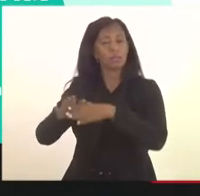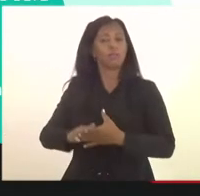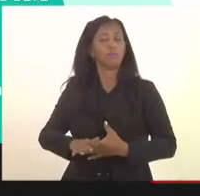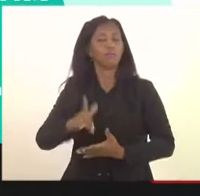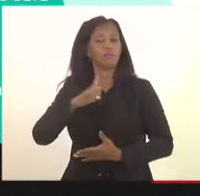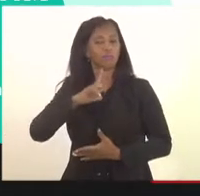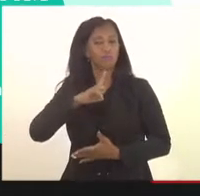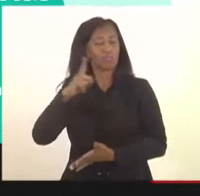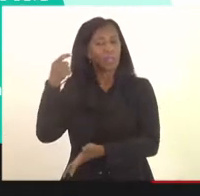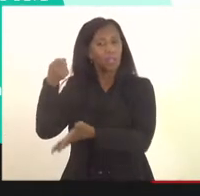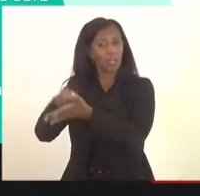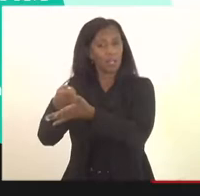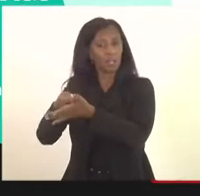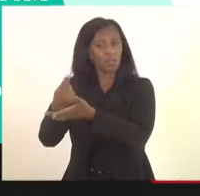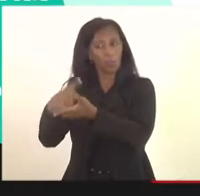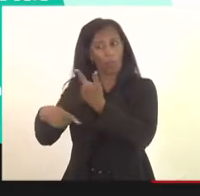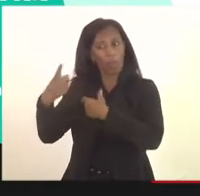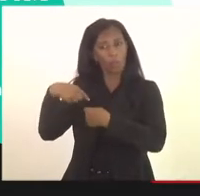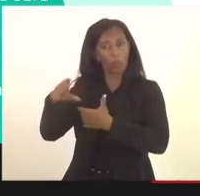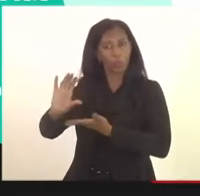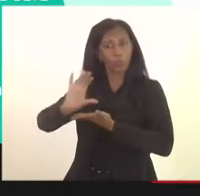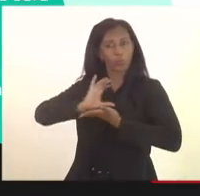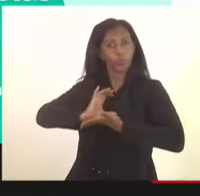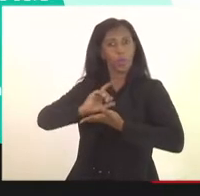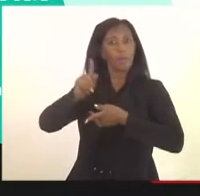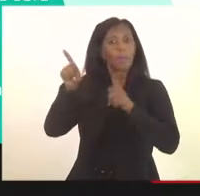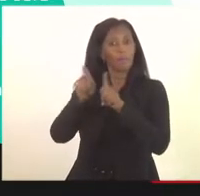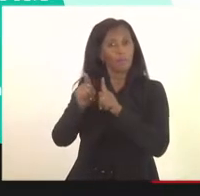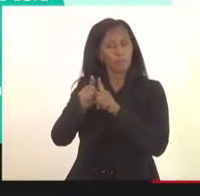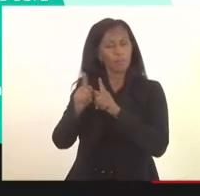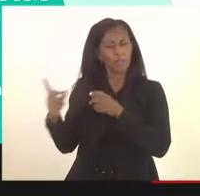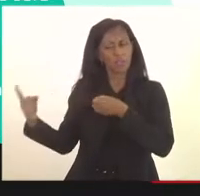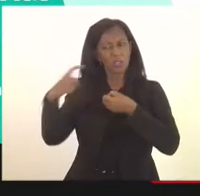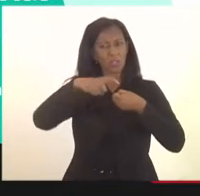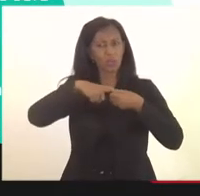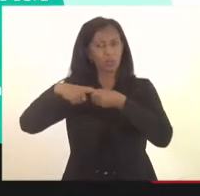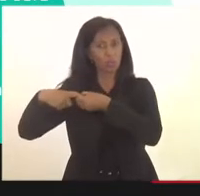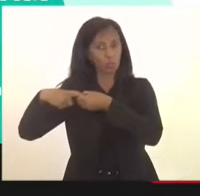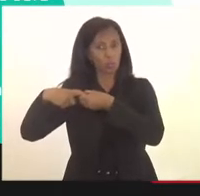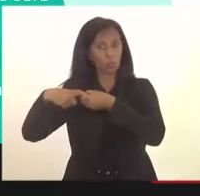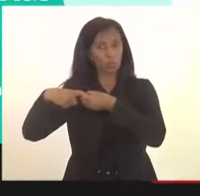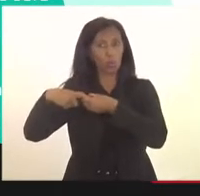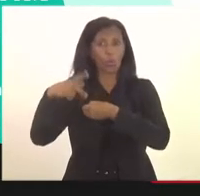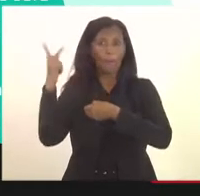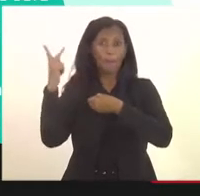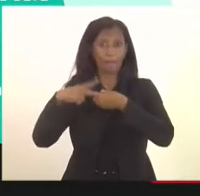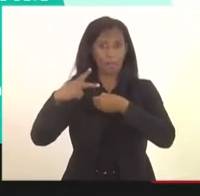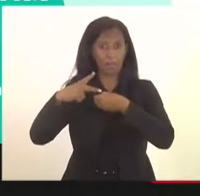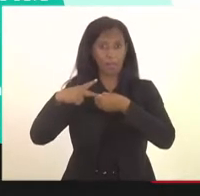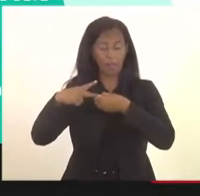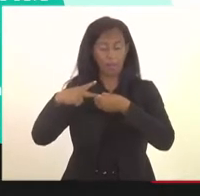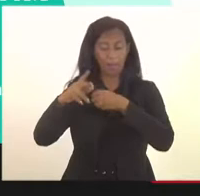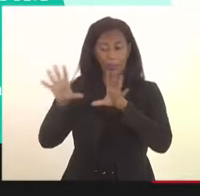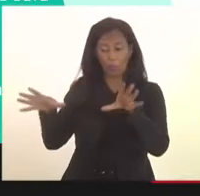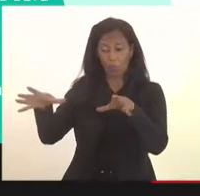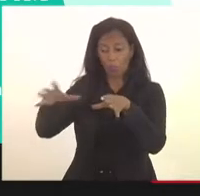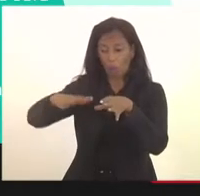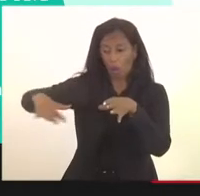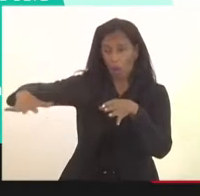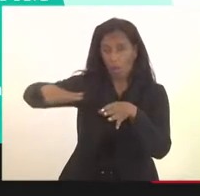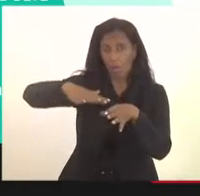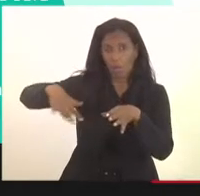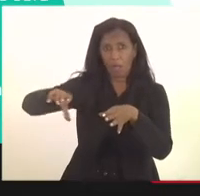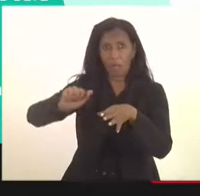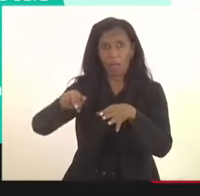assim, garantia de retorno de investimento, mas também nos associamos à Petrobras num projeto de revitalização de um campo que, como o senhor sabe,